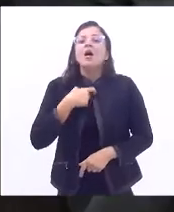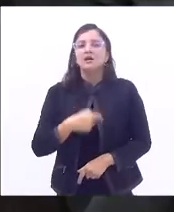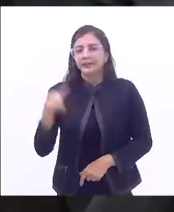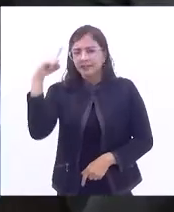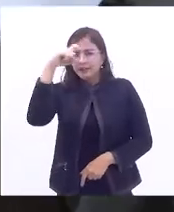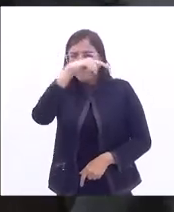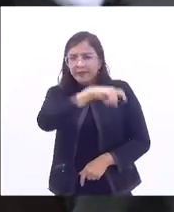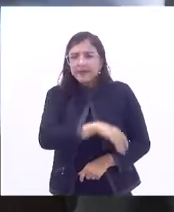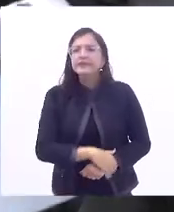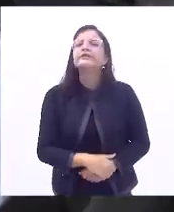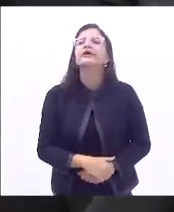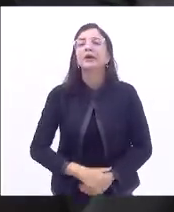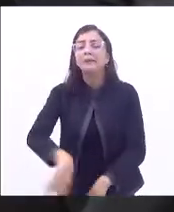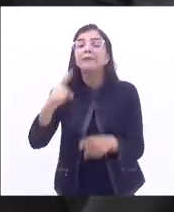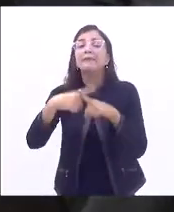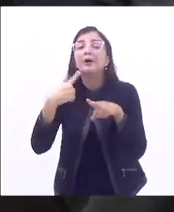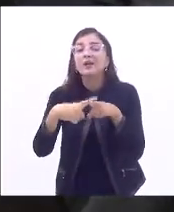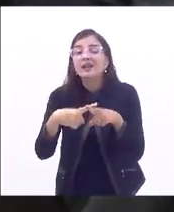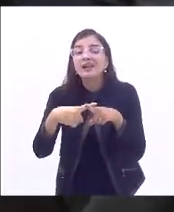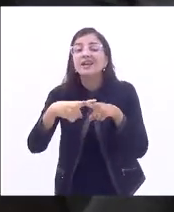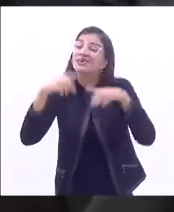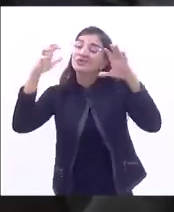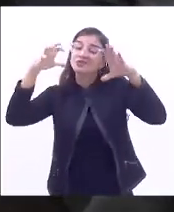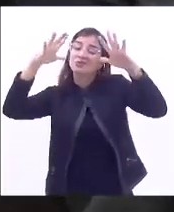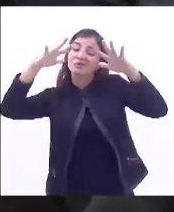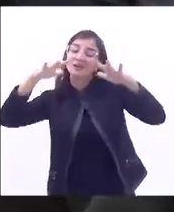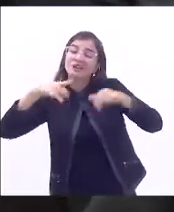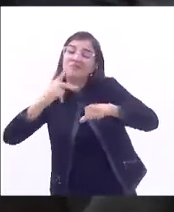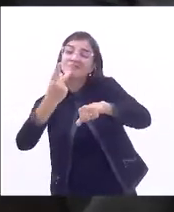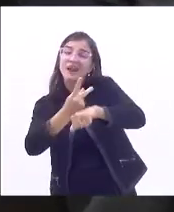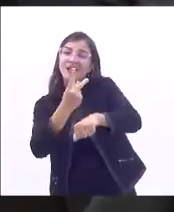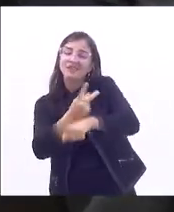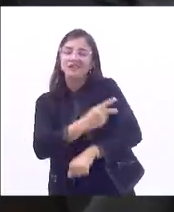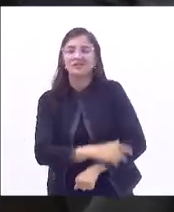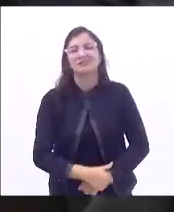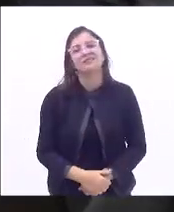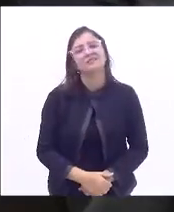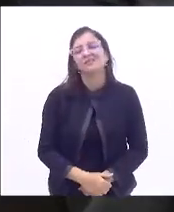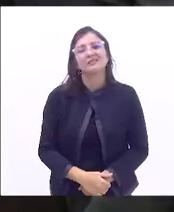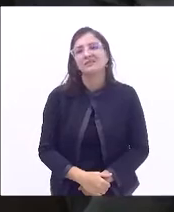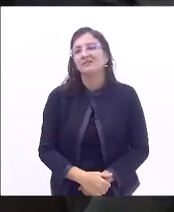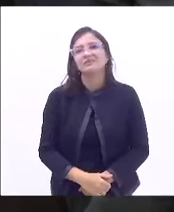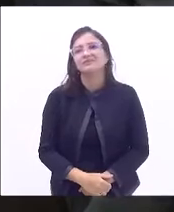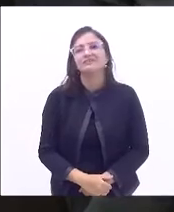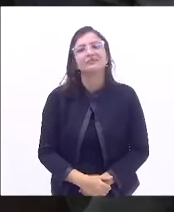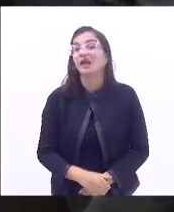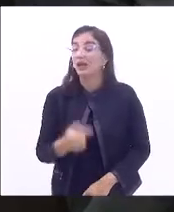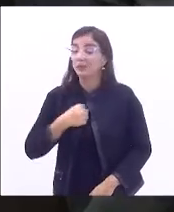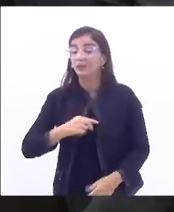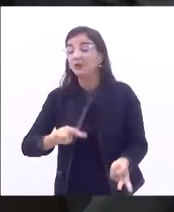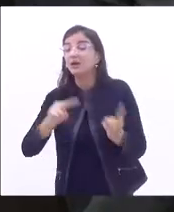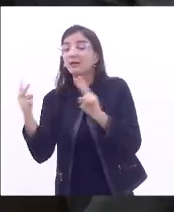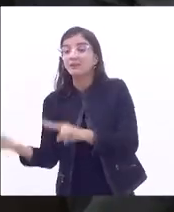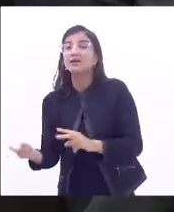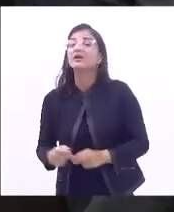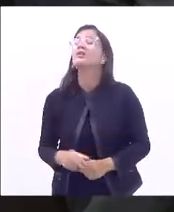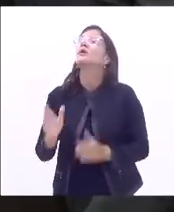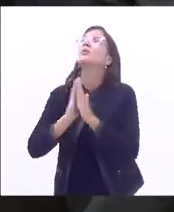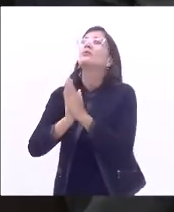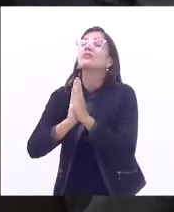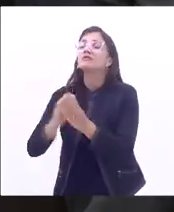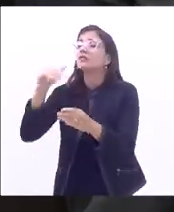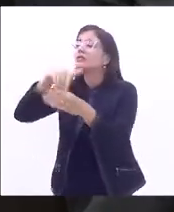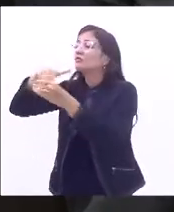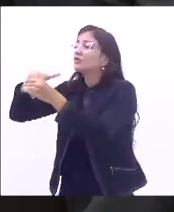lá. Eu, como do PSD, estou encaminhando o parecer e pedindo os votos dos meus pares votarem contra essa matéria